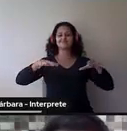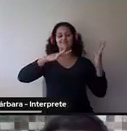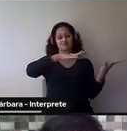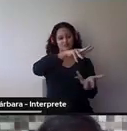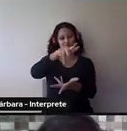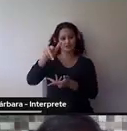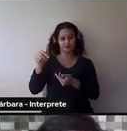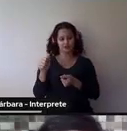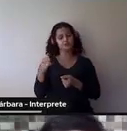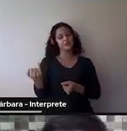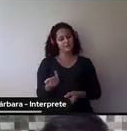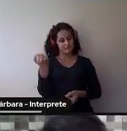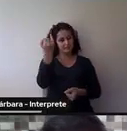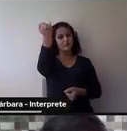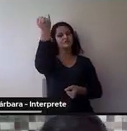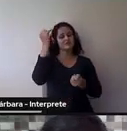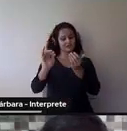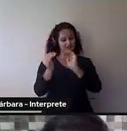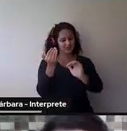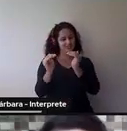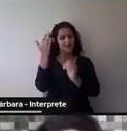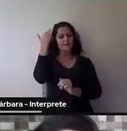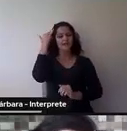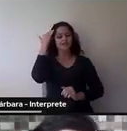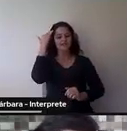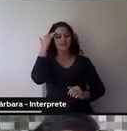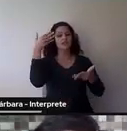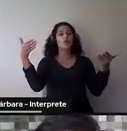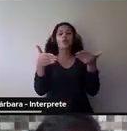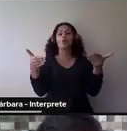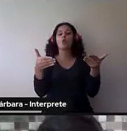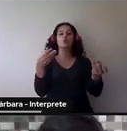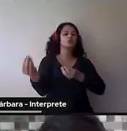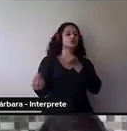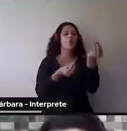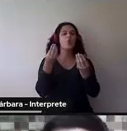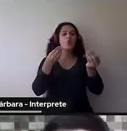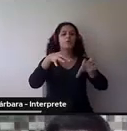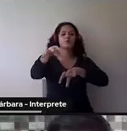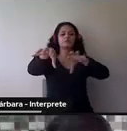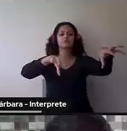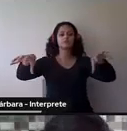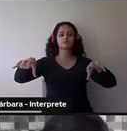gente possa entender qual é a distribuição atual dos organismos.